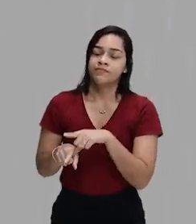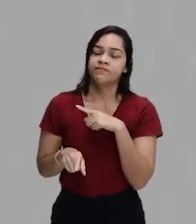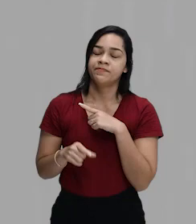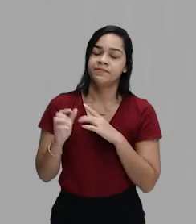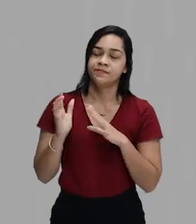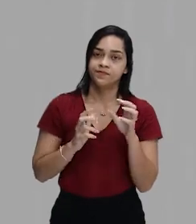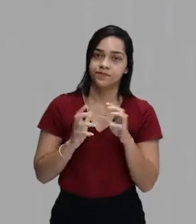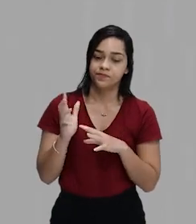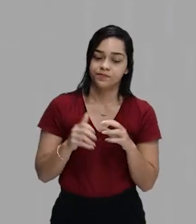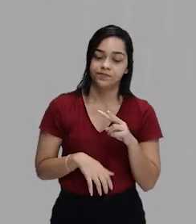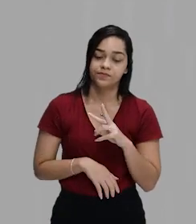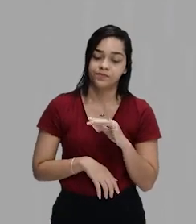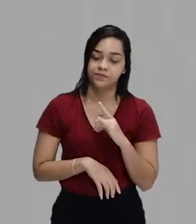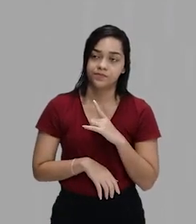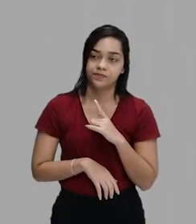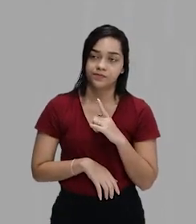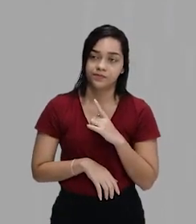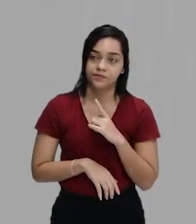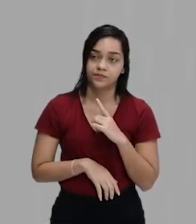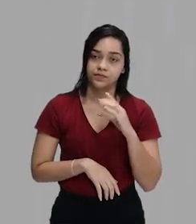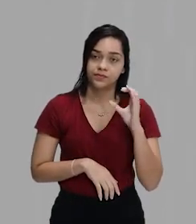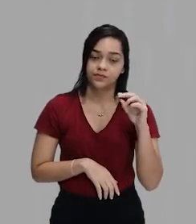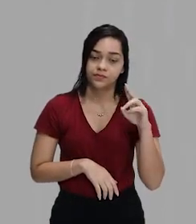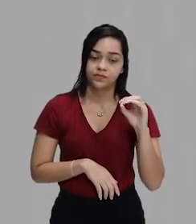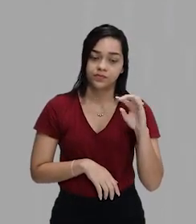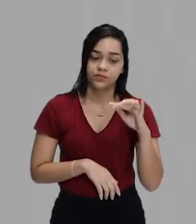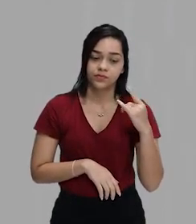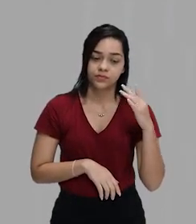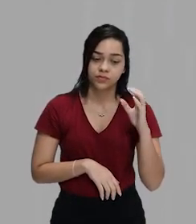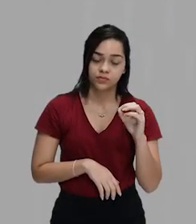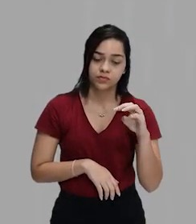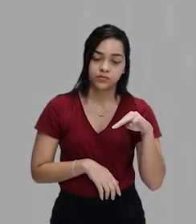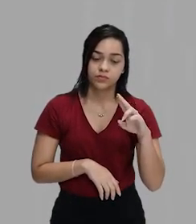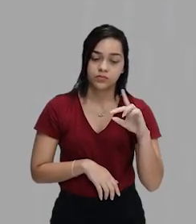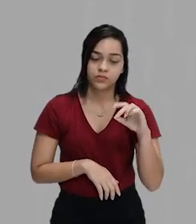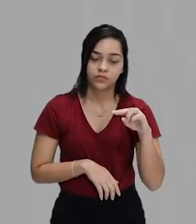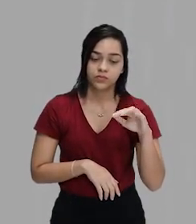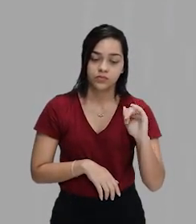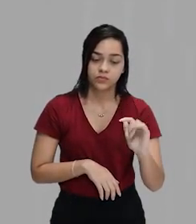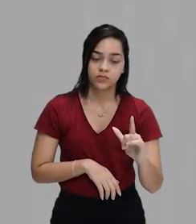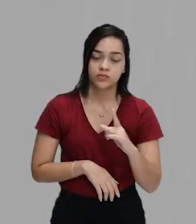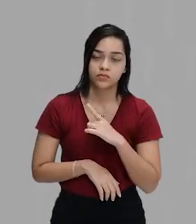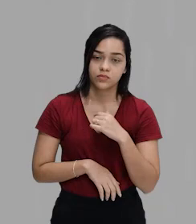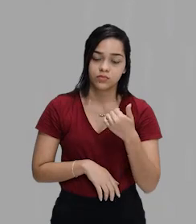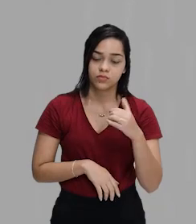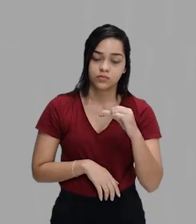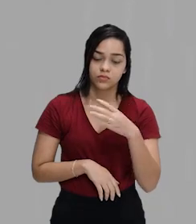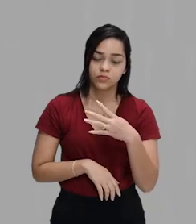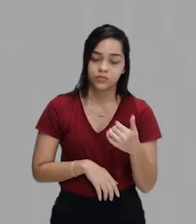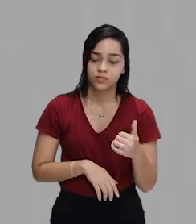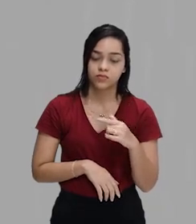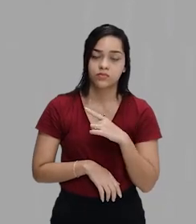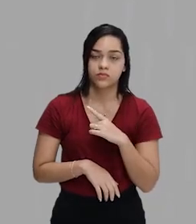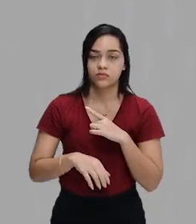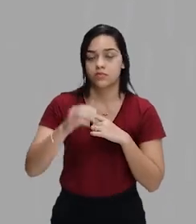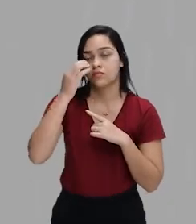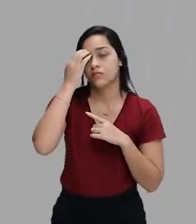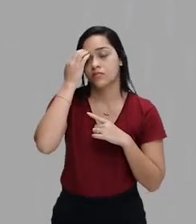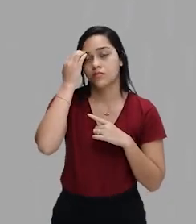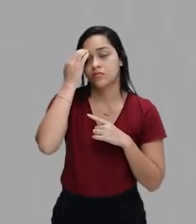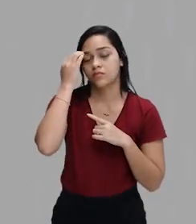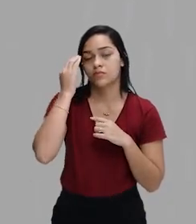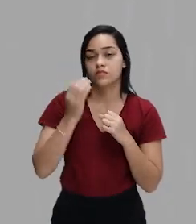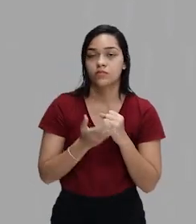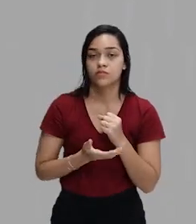guerra ela teve uma conotação mundial, a partir de 1941, quando a